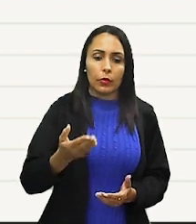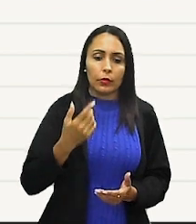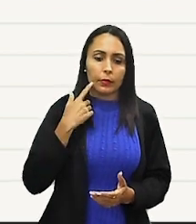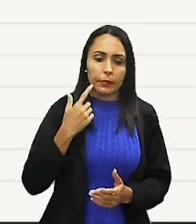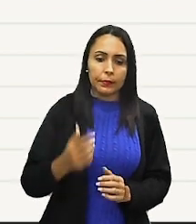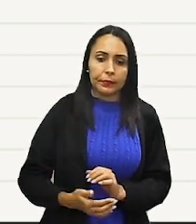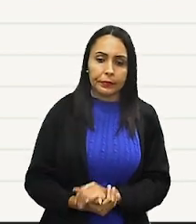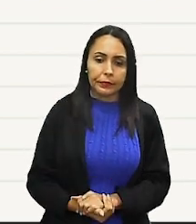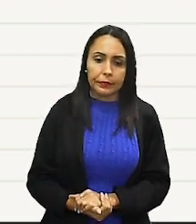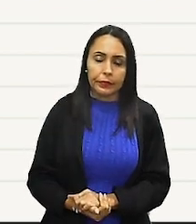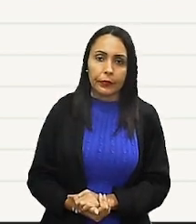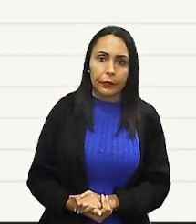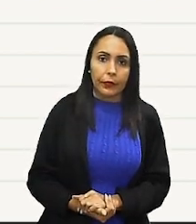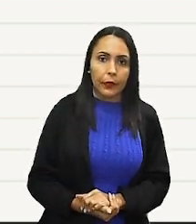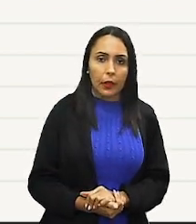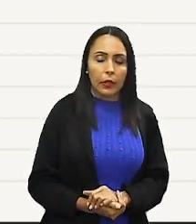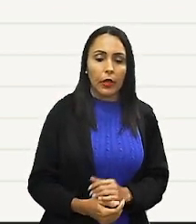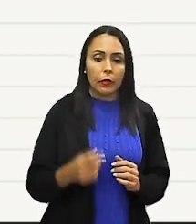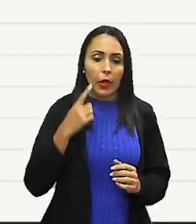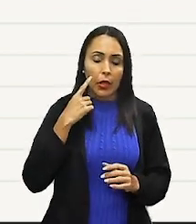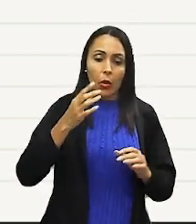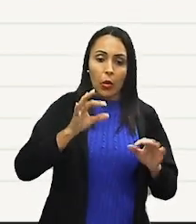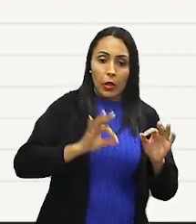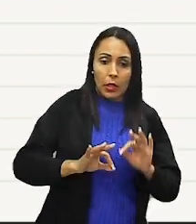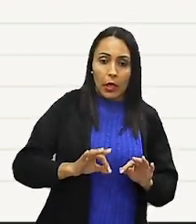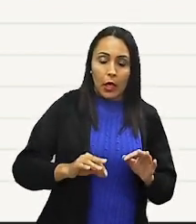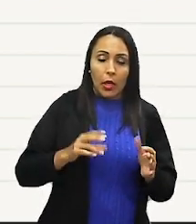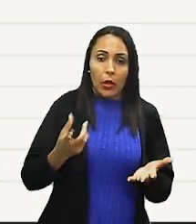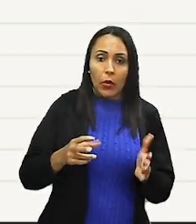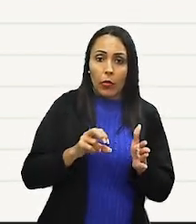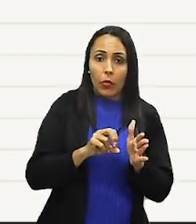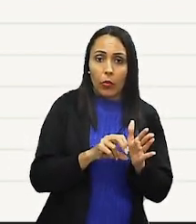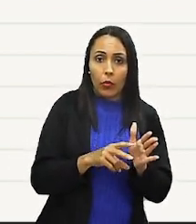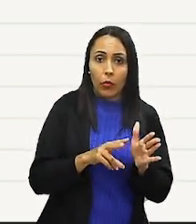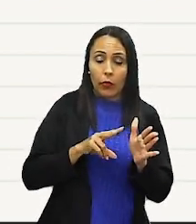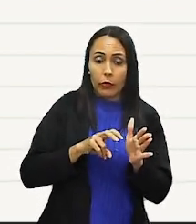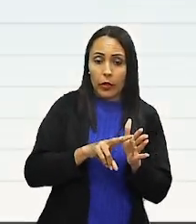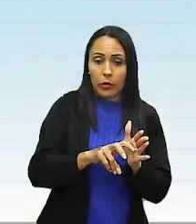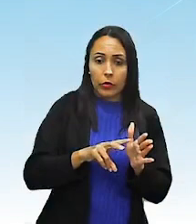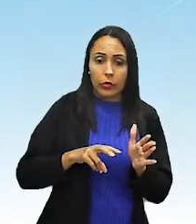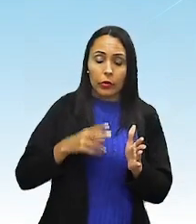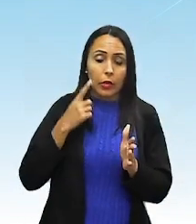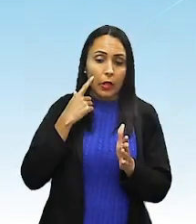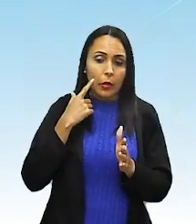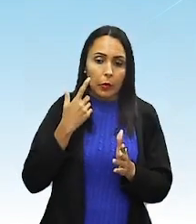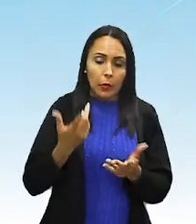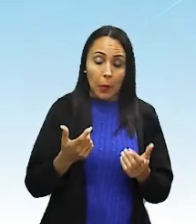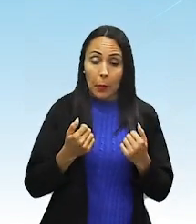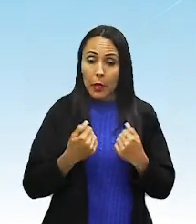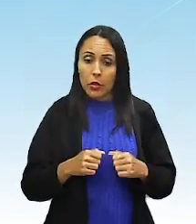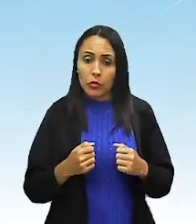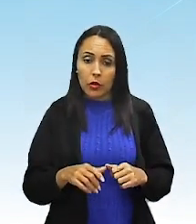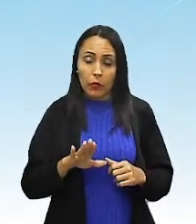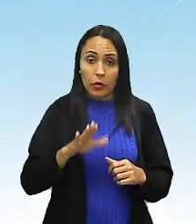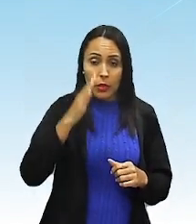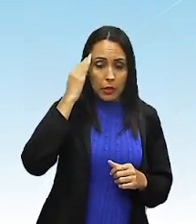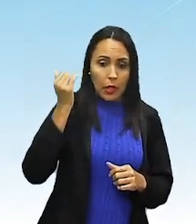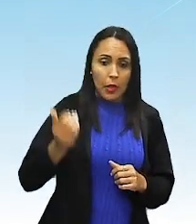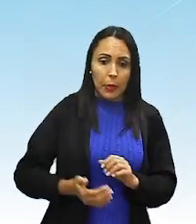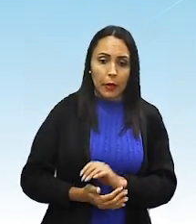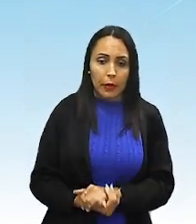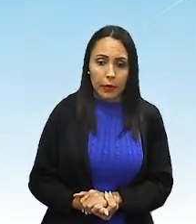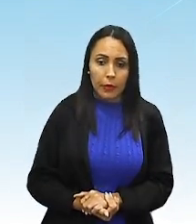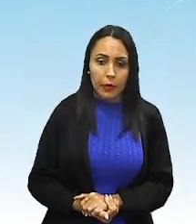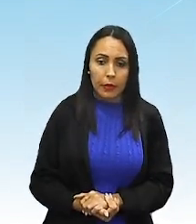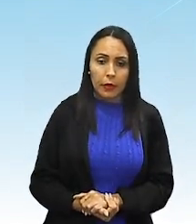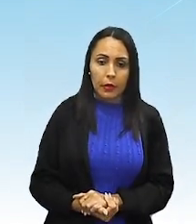vírus. E quando a gente diz que vai formar o capsídeo do vírus, eu preciso que vocês saibam que esse capsídeo, ele nada mais